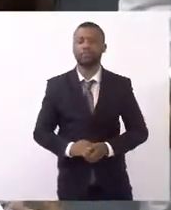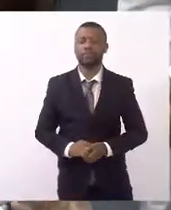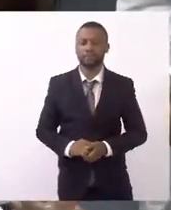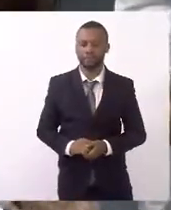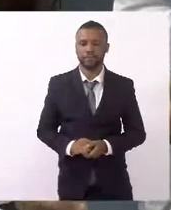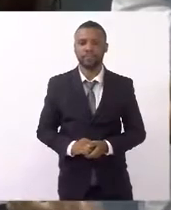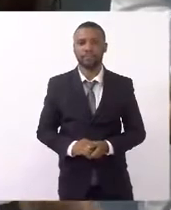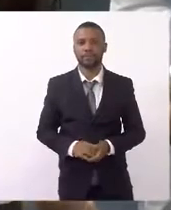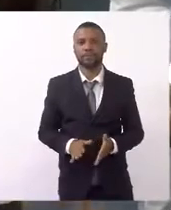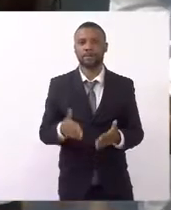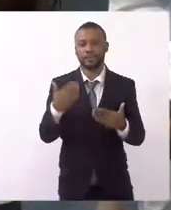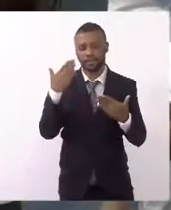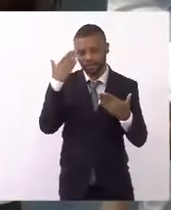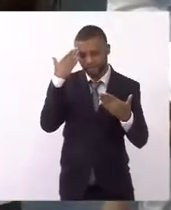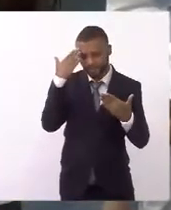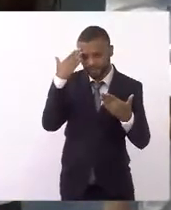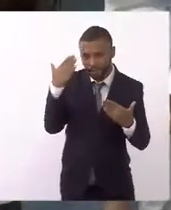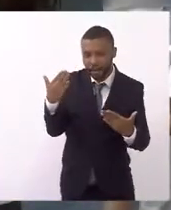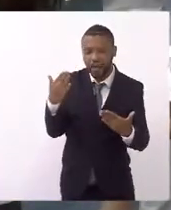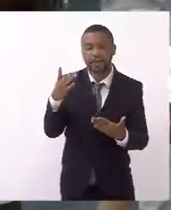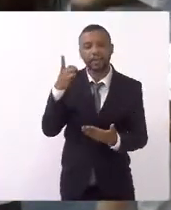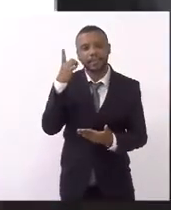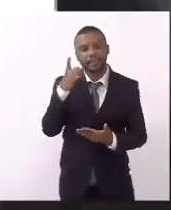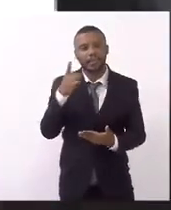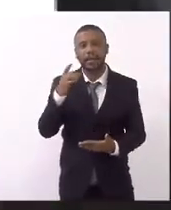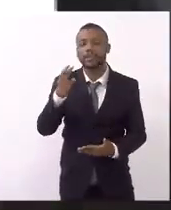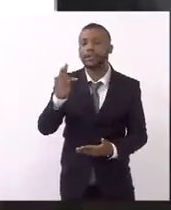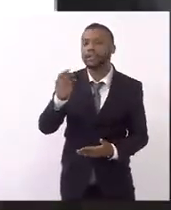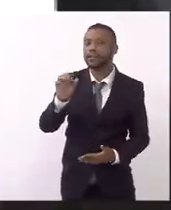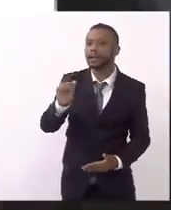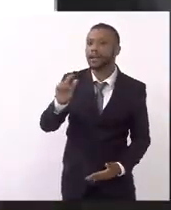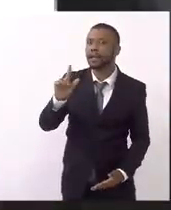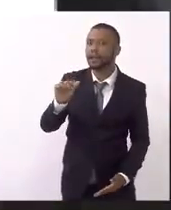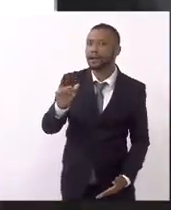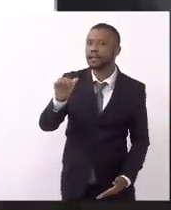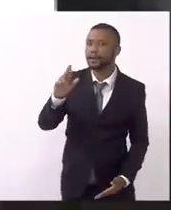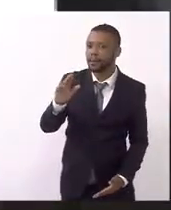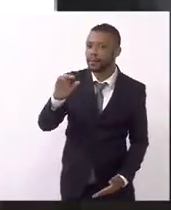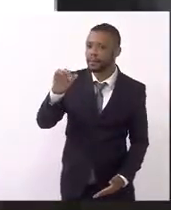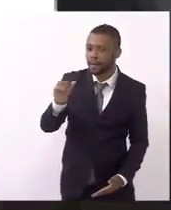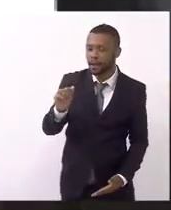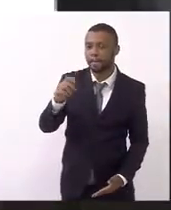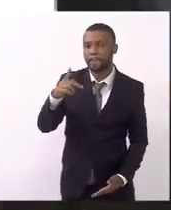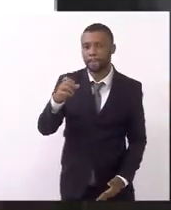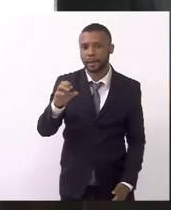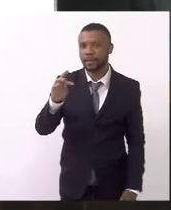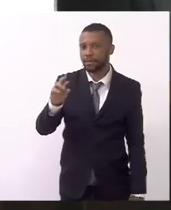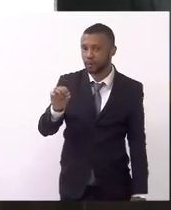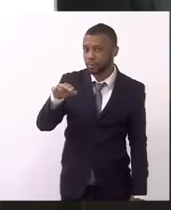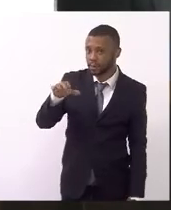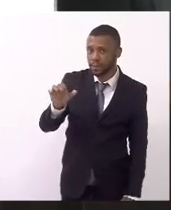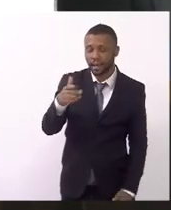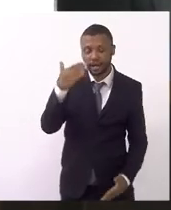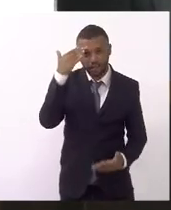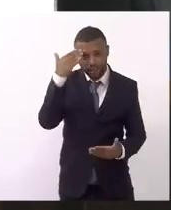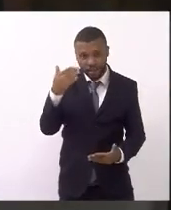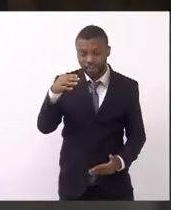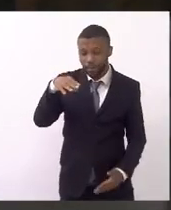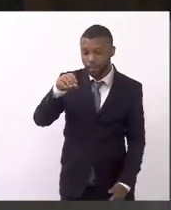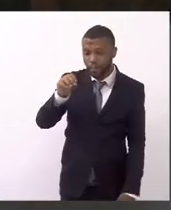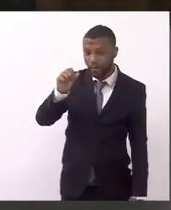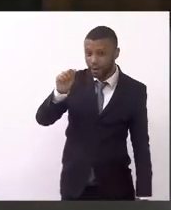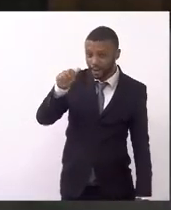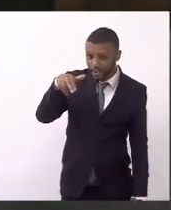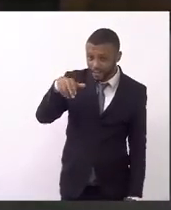é muito obrigada deputada taliria petrone agradecemos também Luana Maria Lu